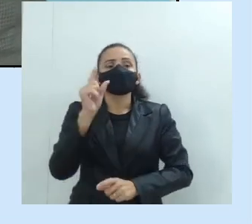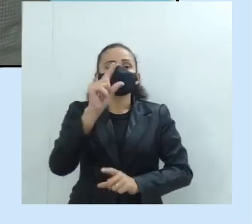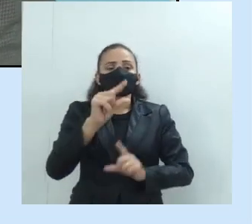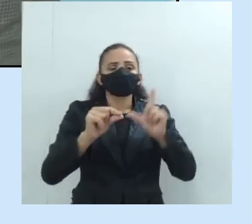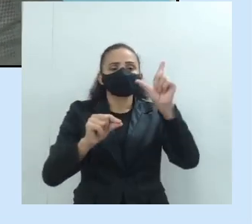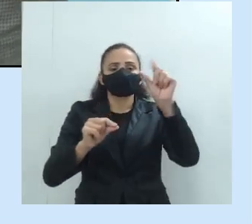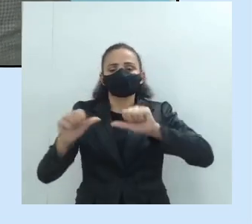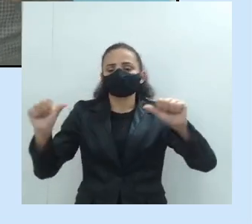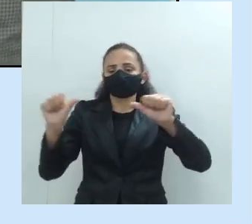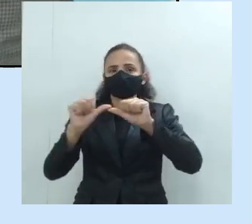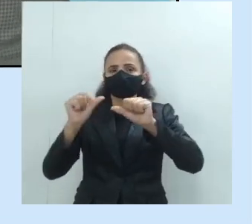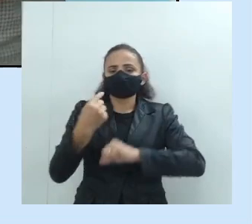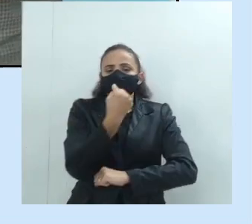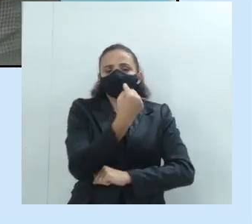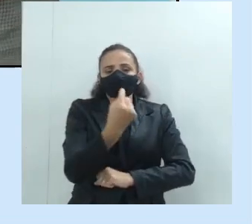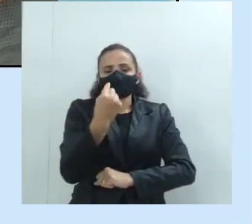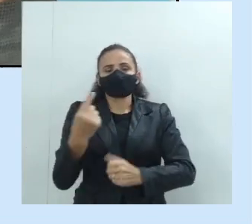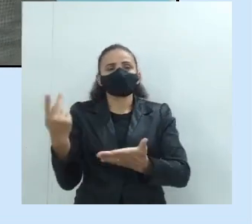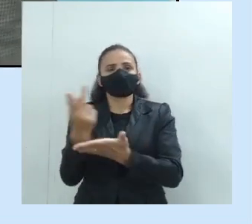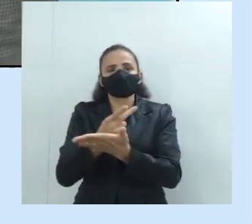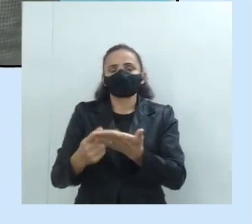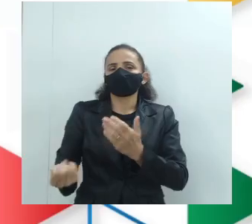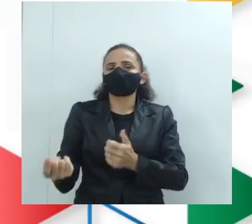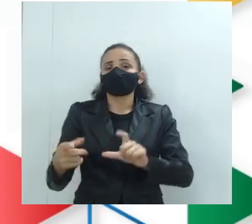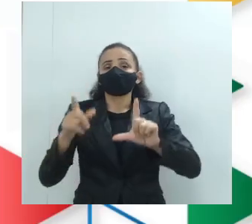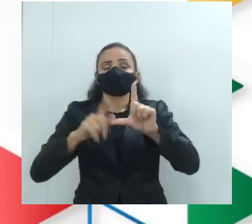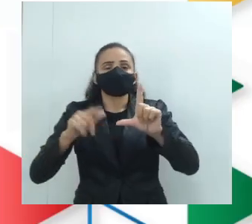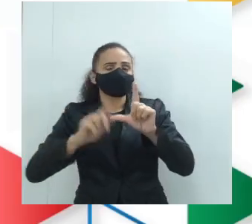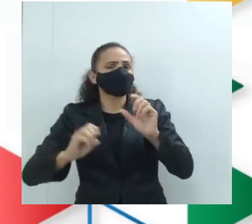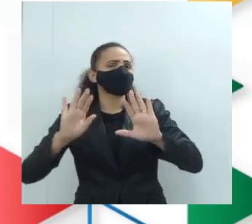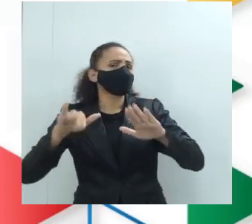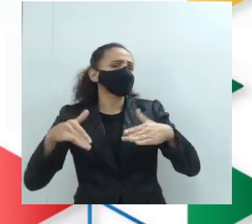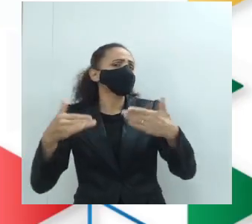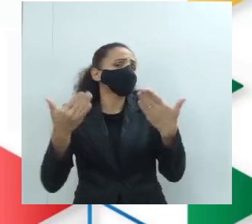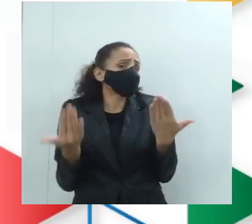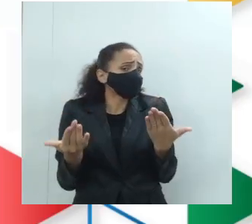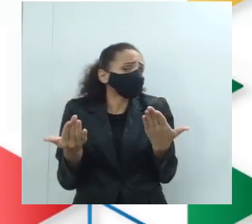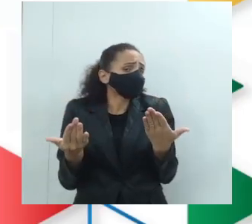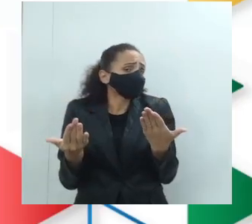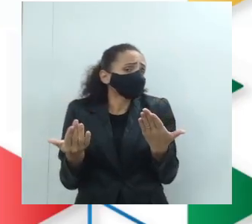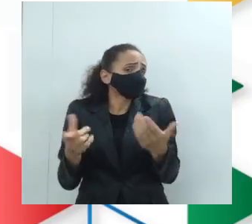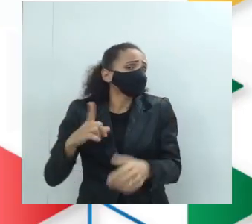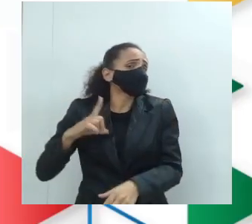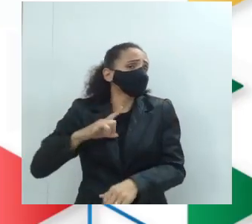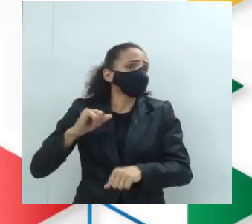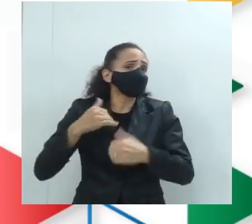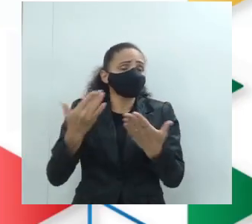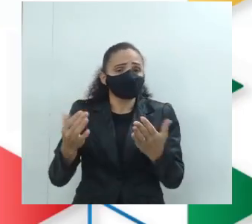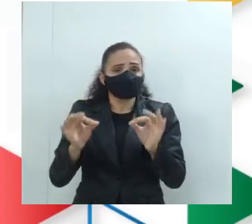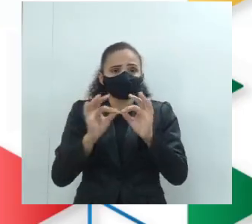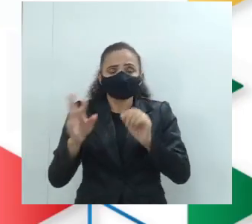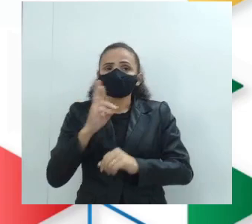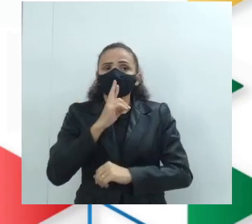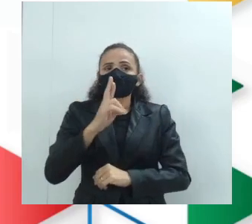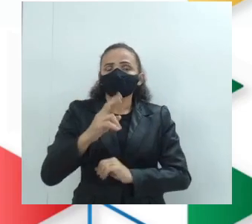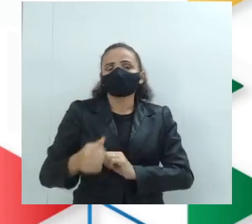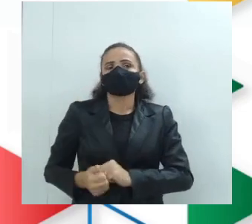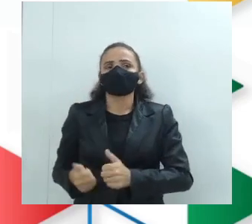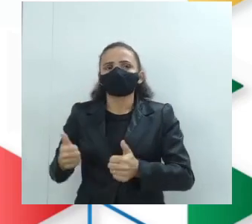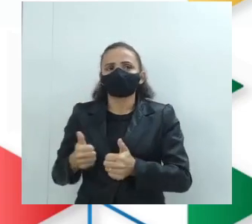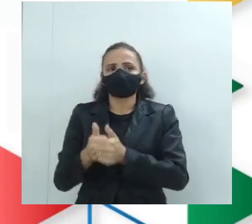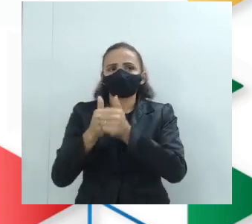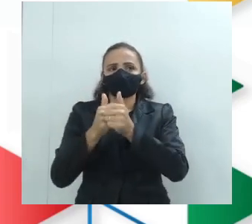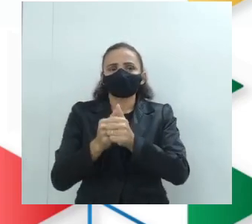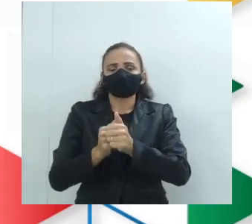de simetria cada figura tem. Letra A. Quantos eixos de simetria tem? Vamos ver a resposta? Acompanha comigo,